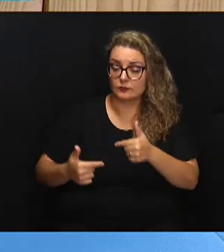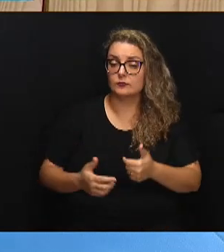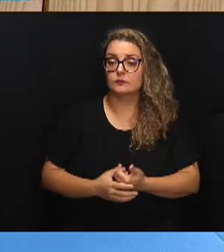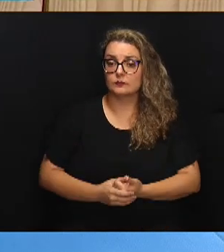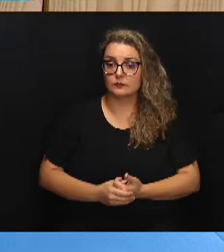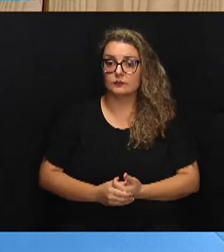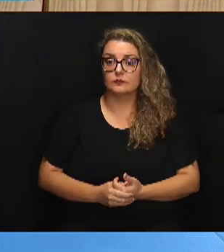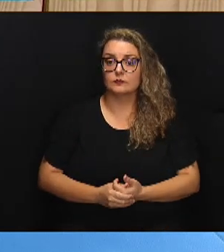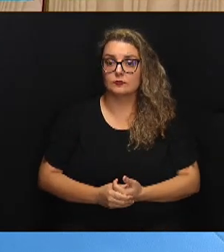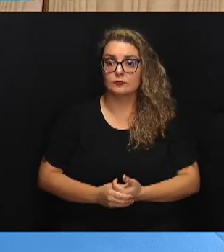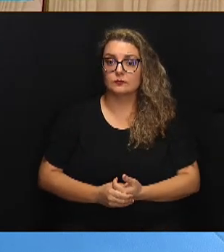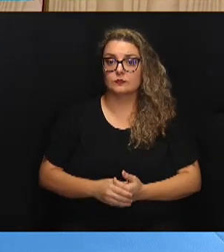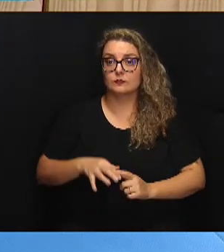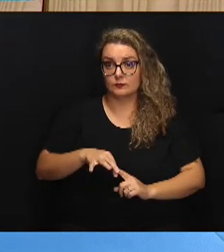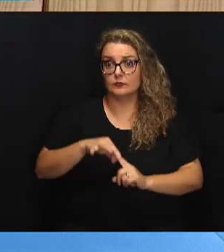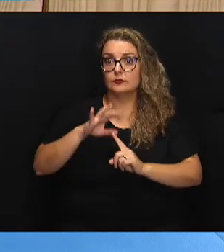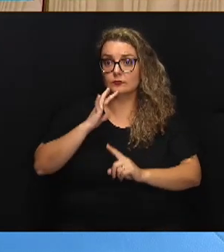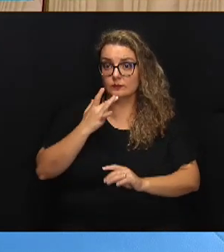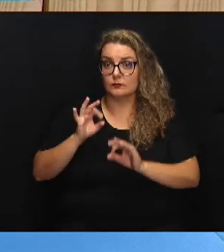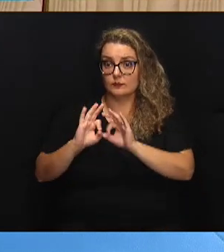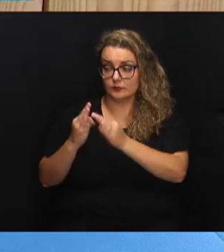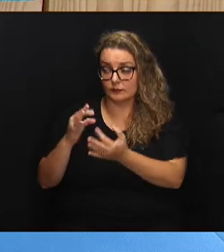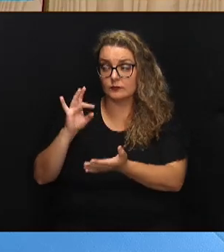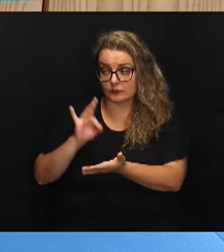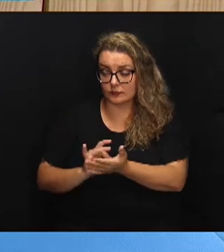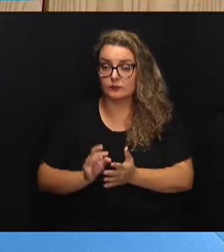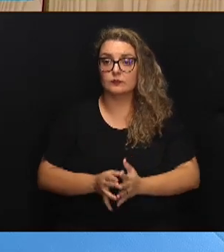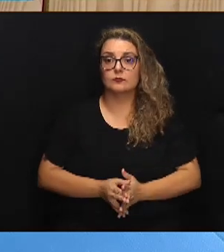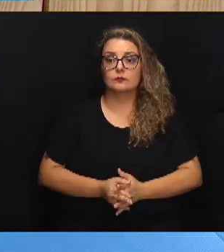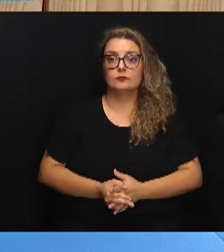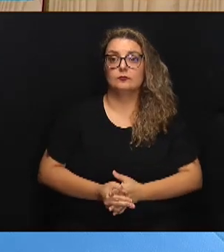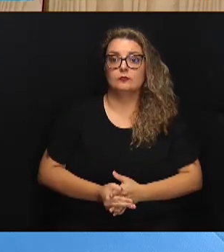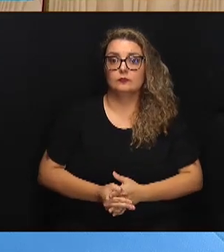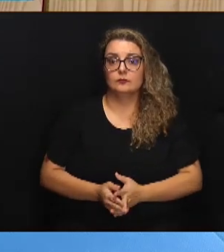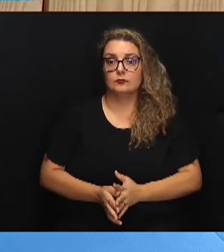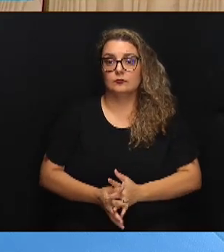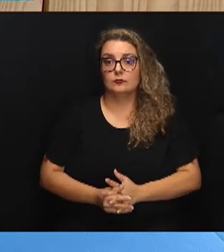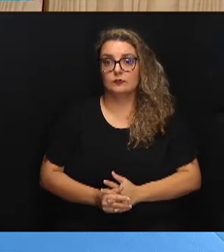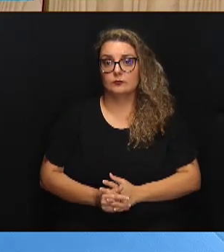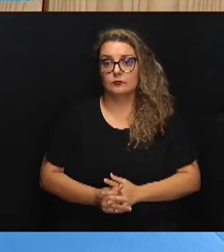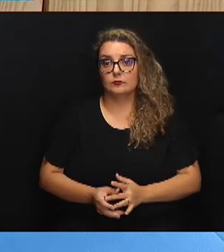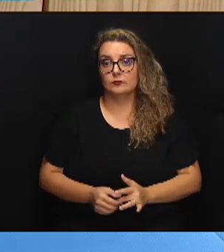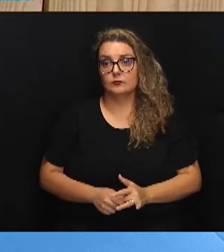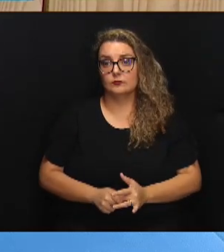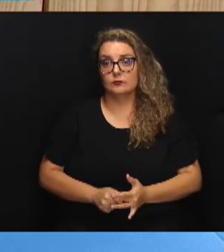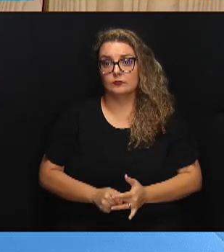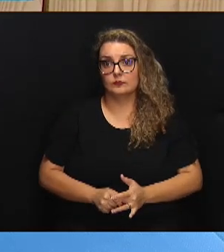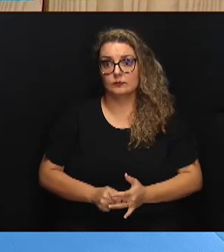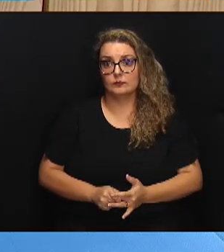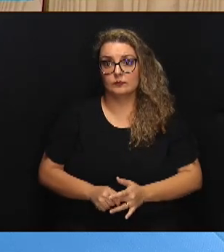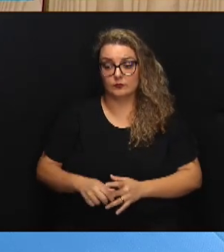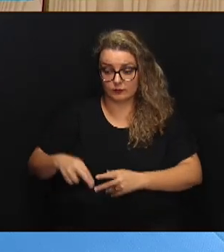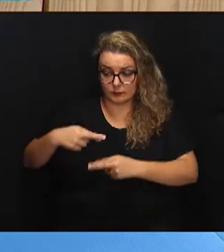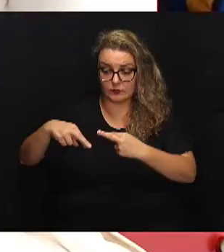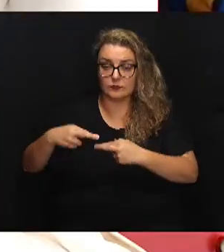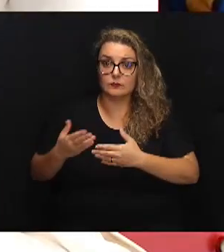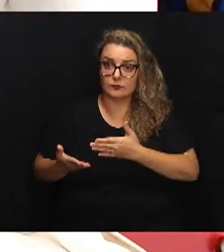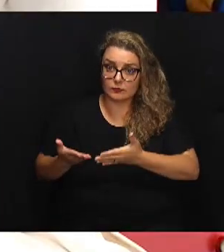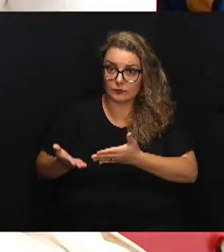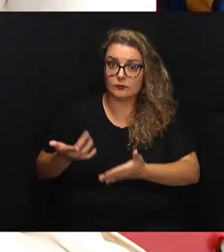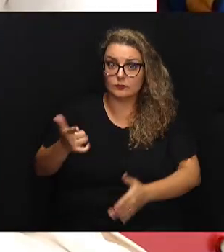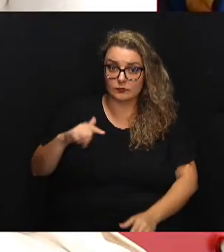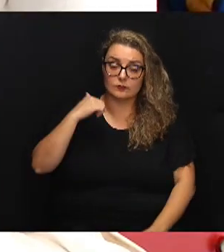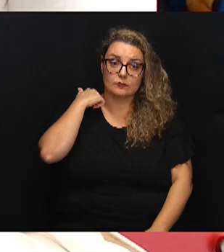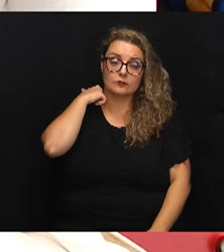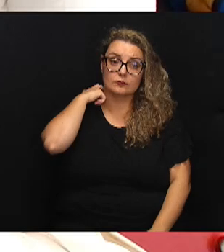com prioridade na família de origem, né, nos genitores, para que esses vínculos sejam preservados